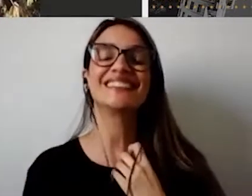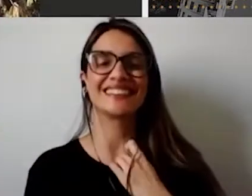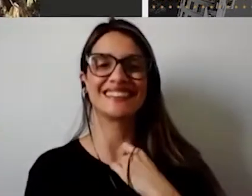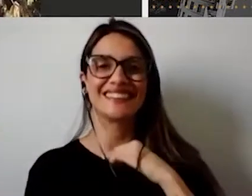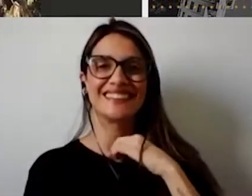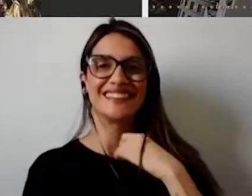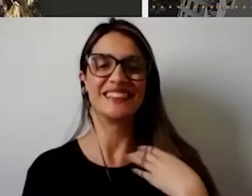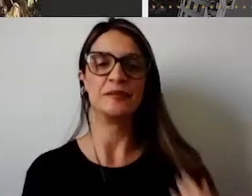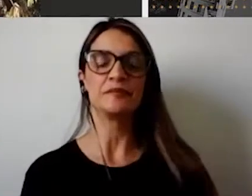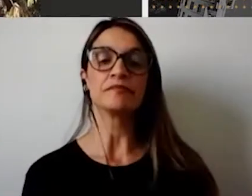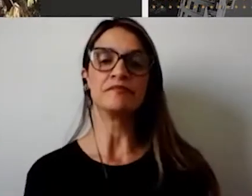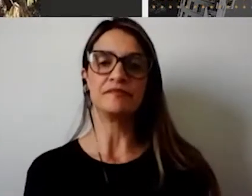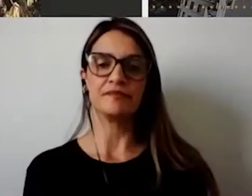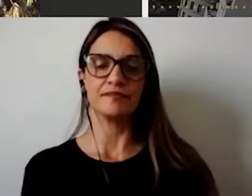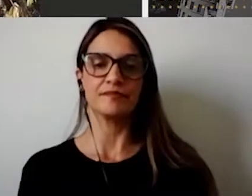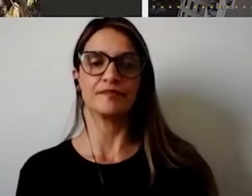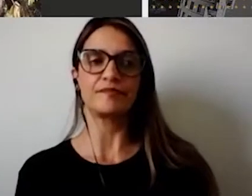nominado.